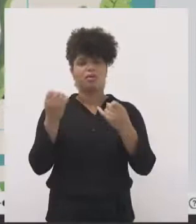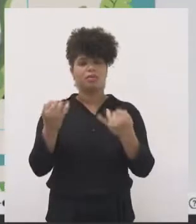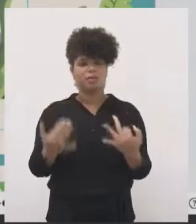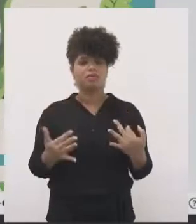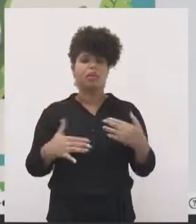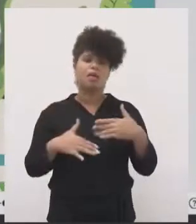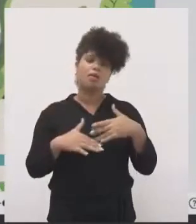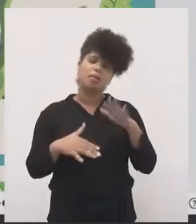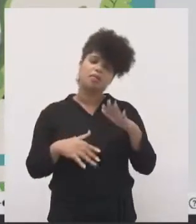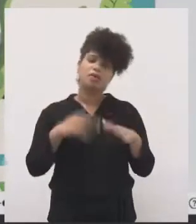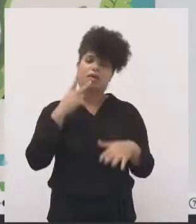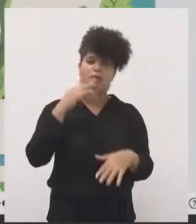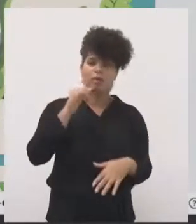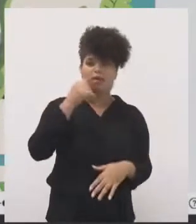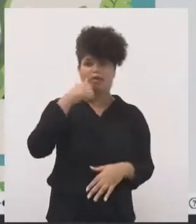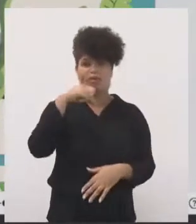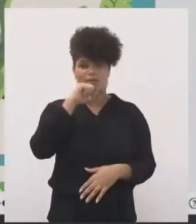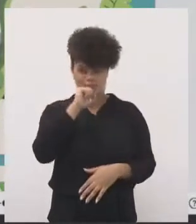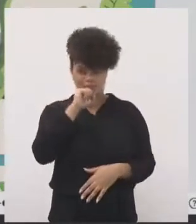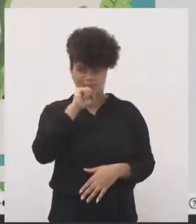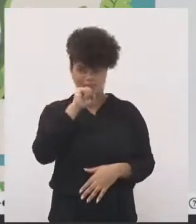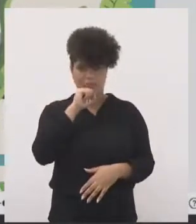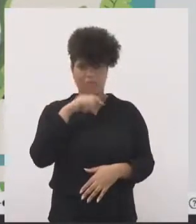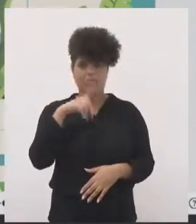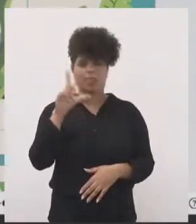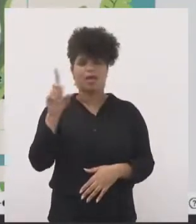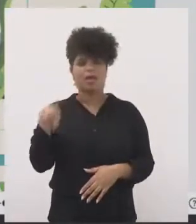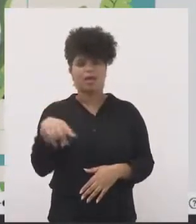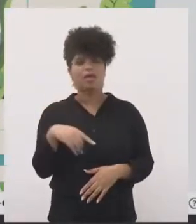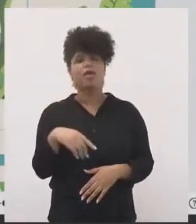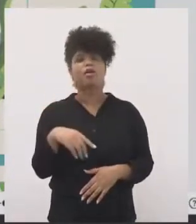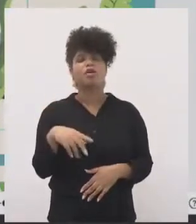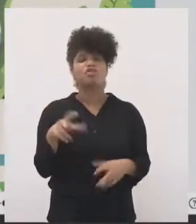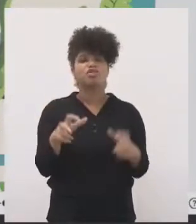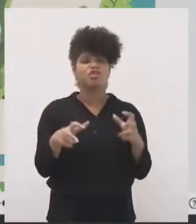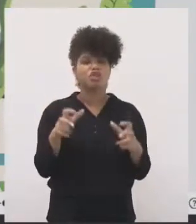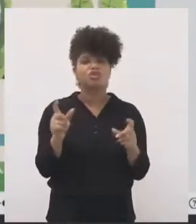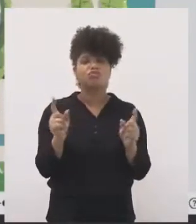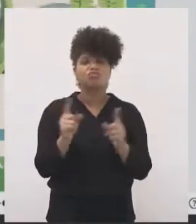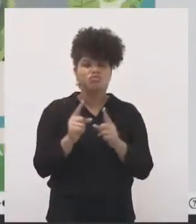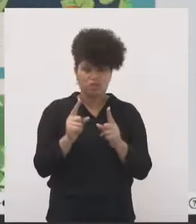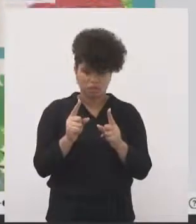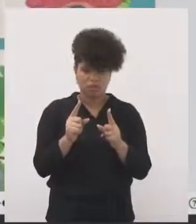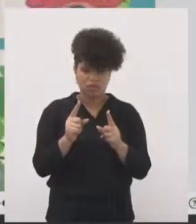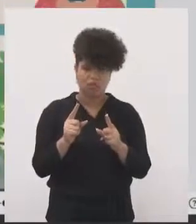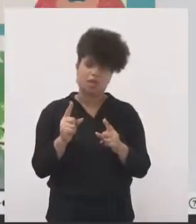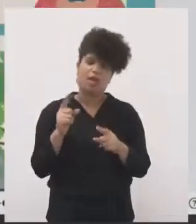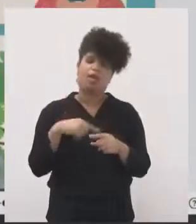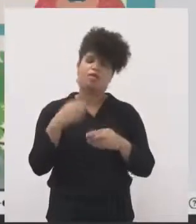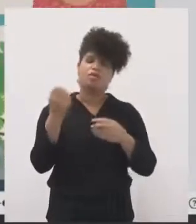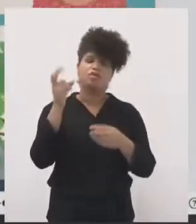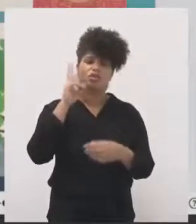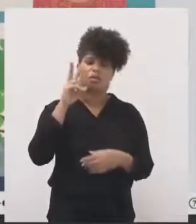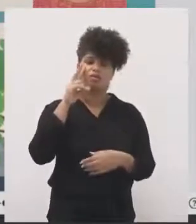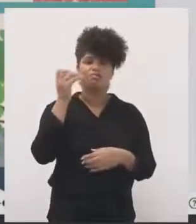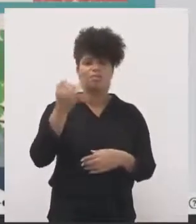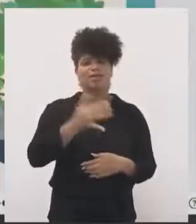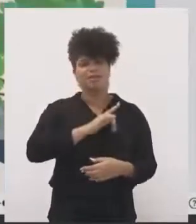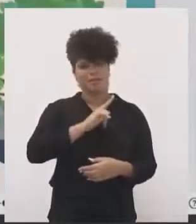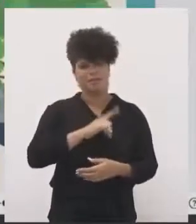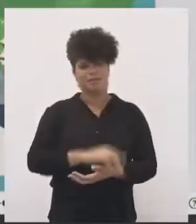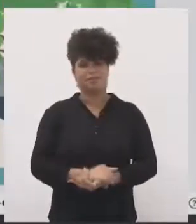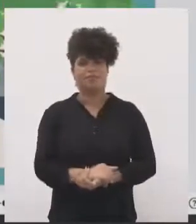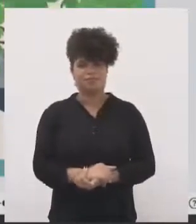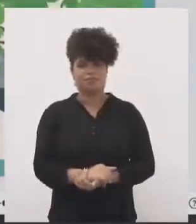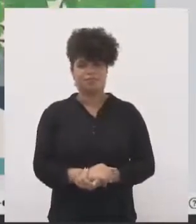que é o pai e a mãe. Então, aqui está o dinossauro pequenininho, o papai e a mamãe dele. e fui contando a historinha,